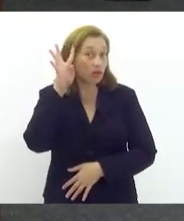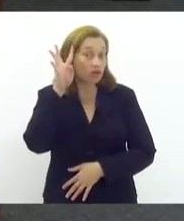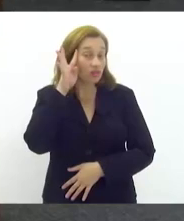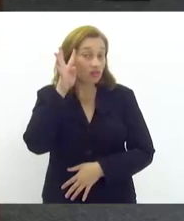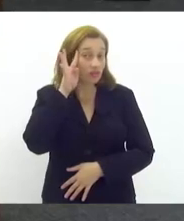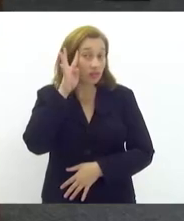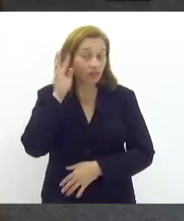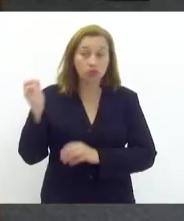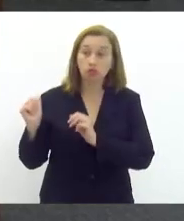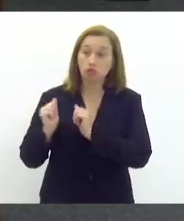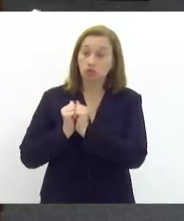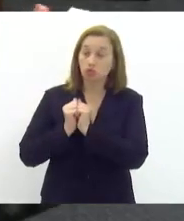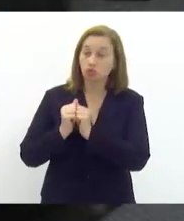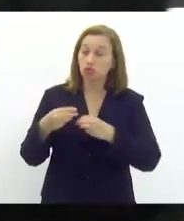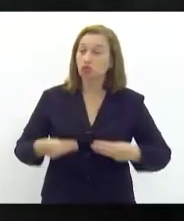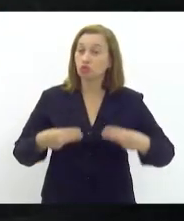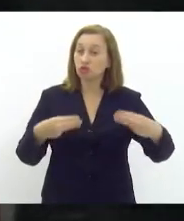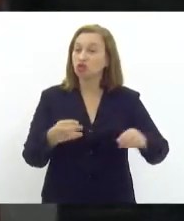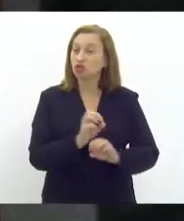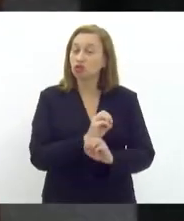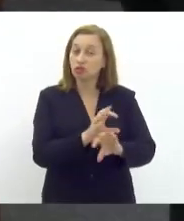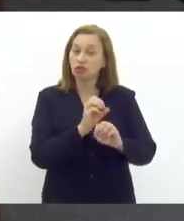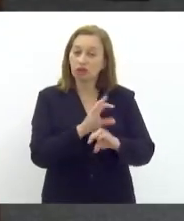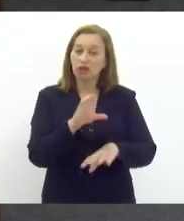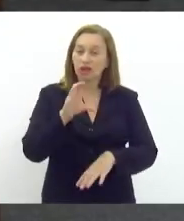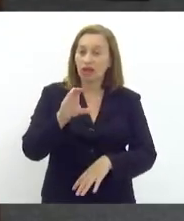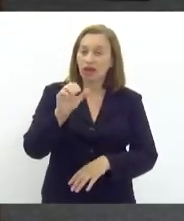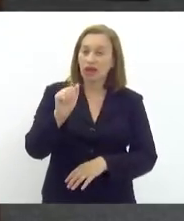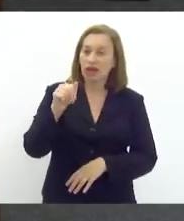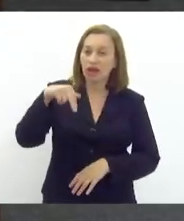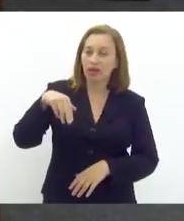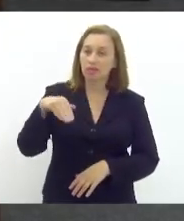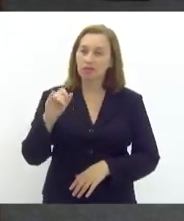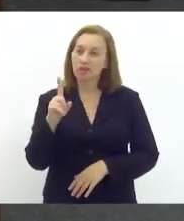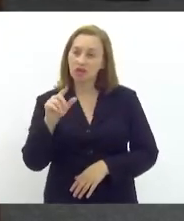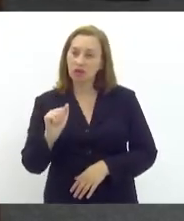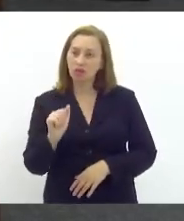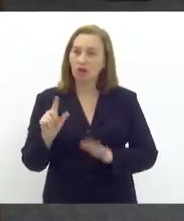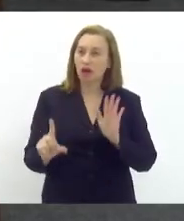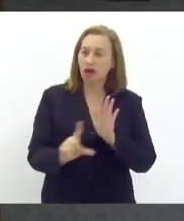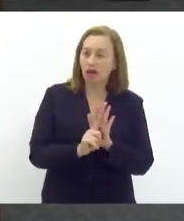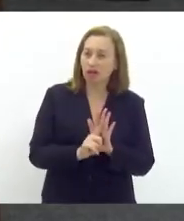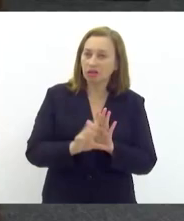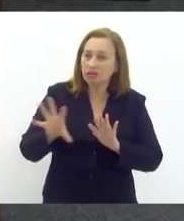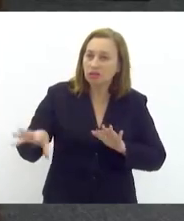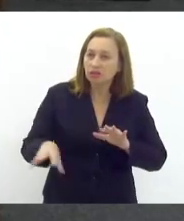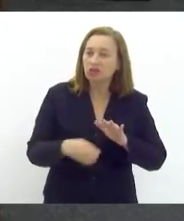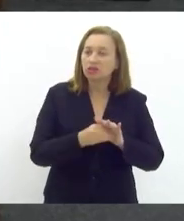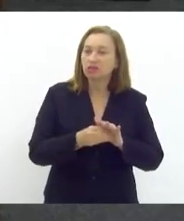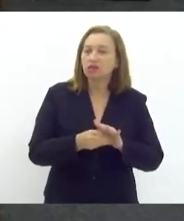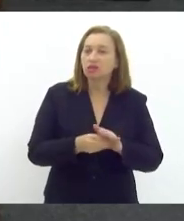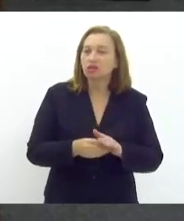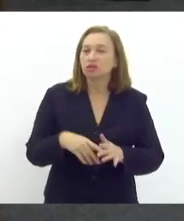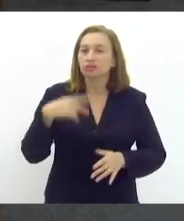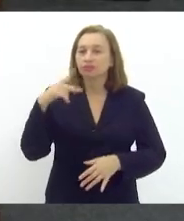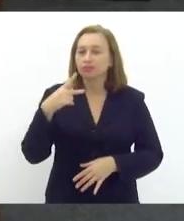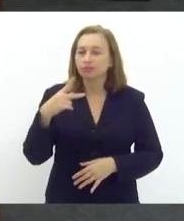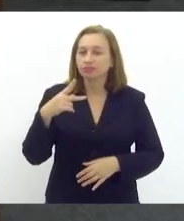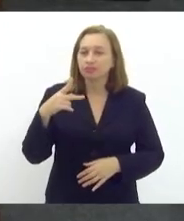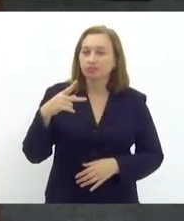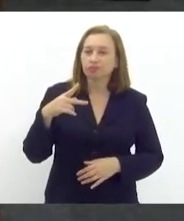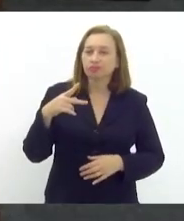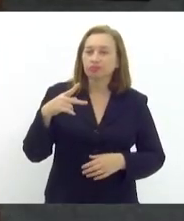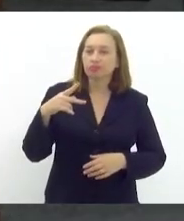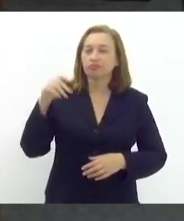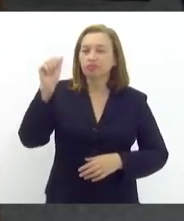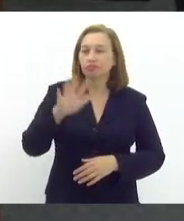ao lado do Ministro da Educação Camilo Santana a lei que determina a implementação de uma política nacional de